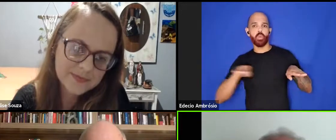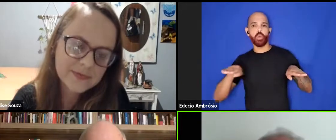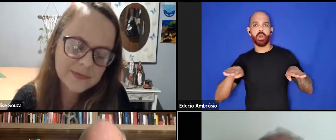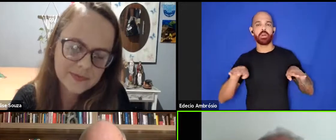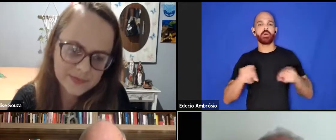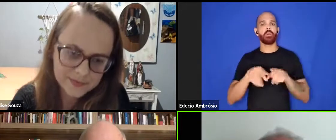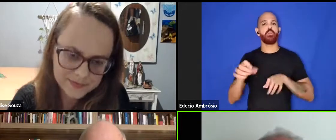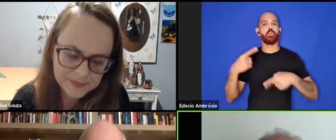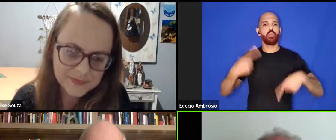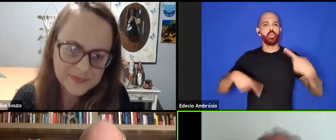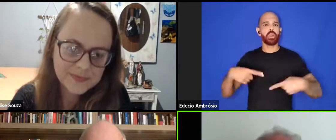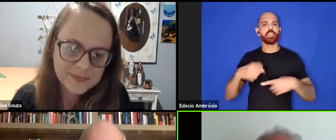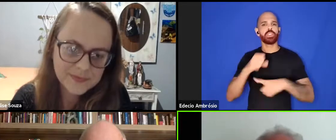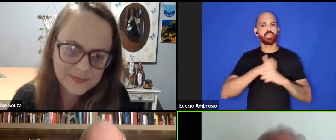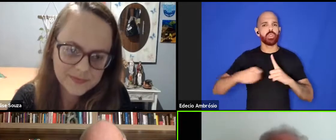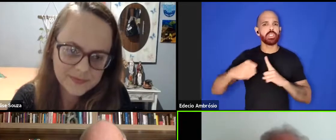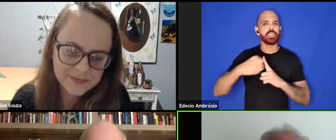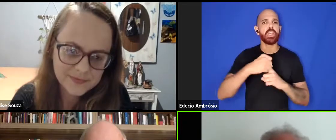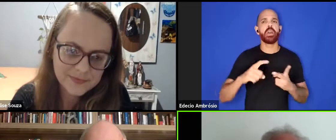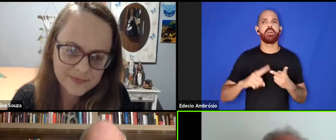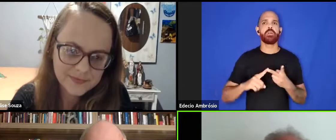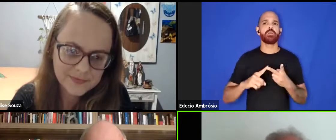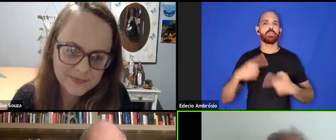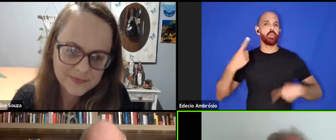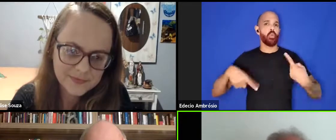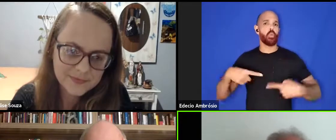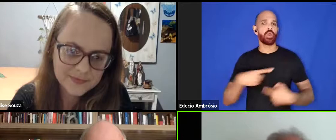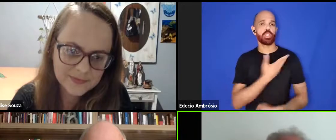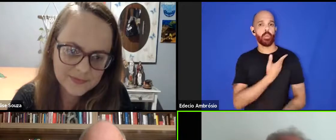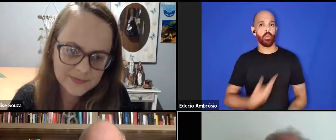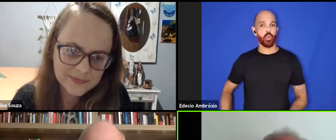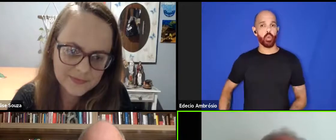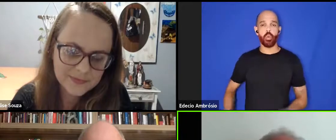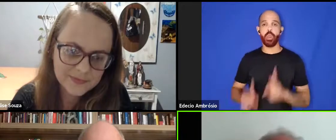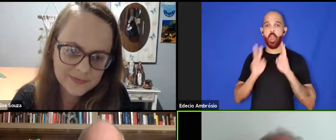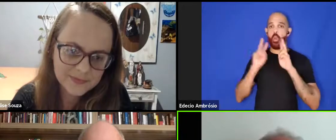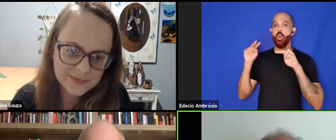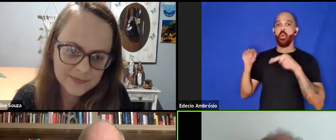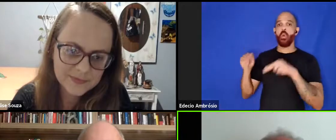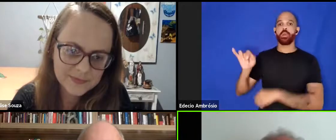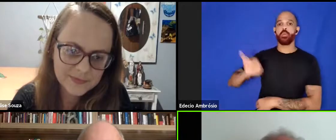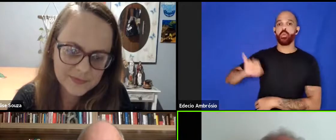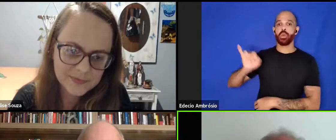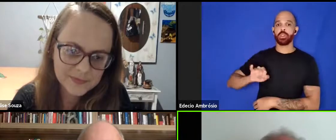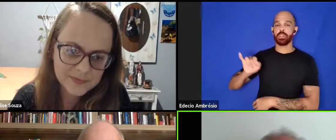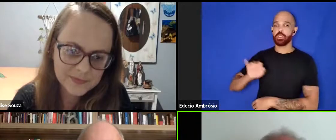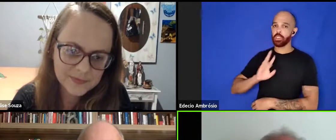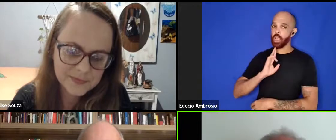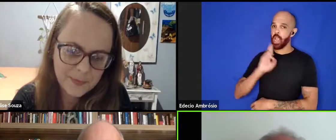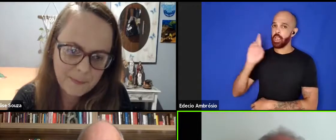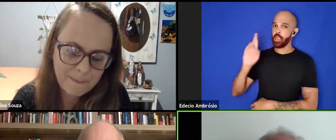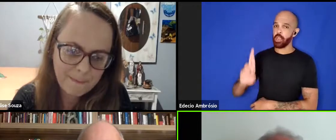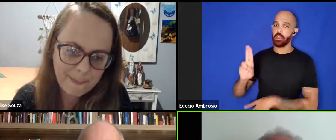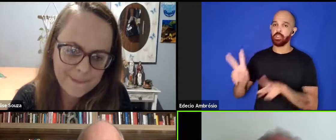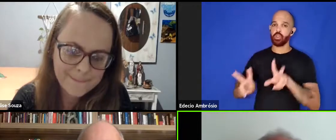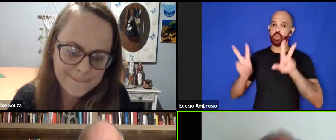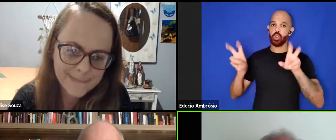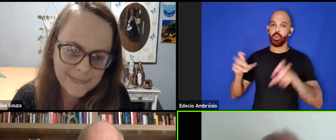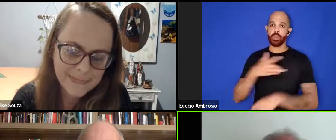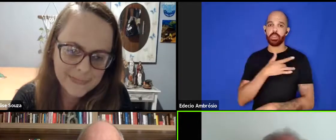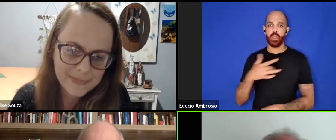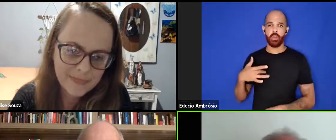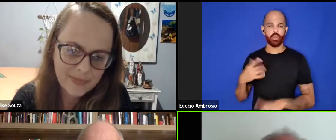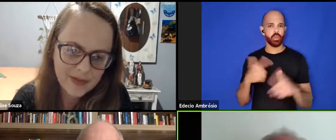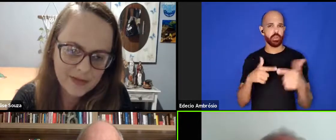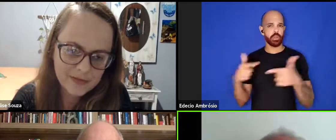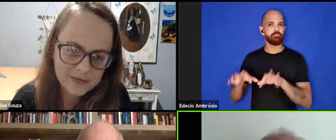enfim, das políticas públicas, olhando para importantes desfechos sobre a saúde, um trabalho realmente de